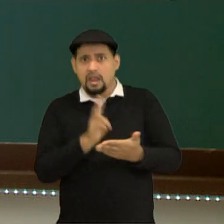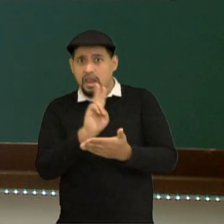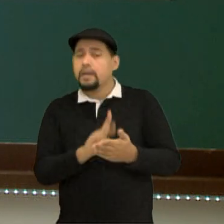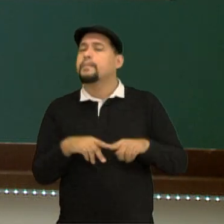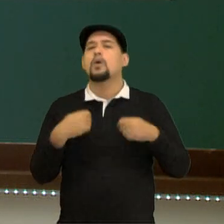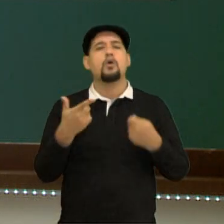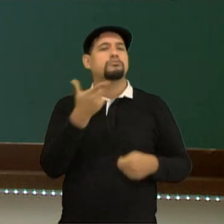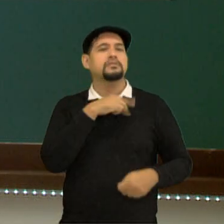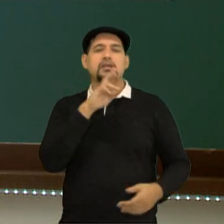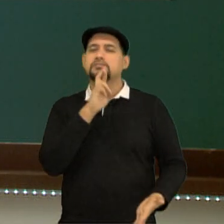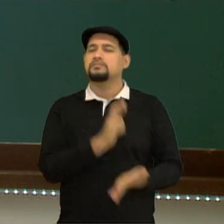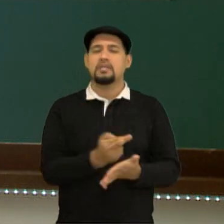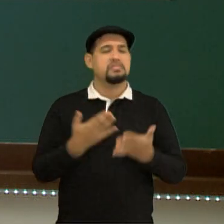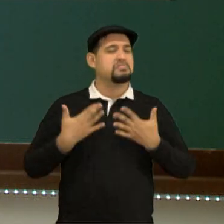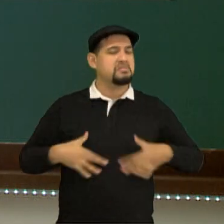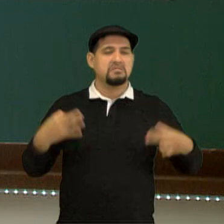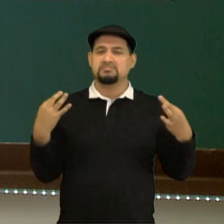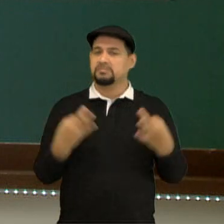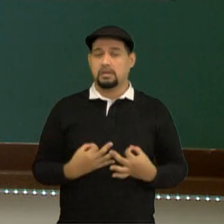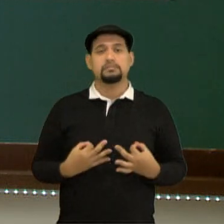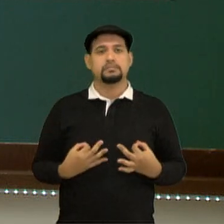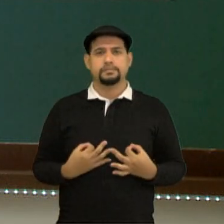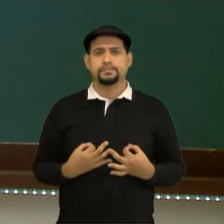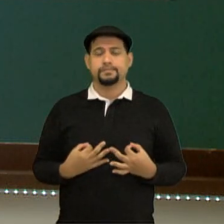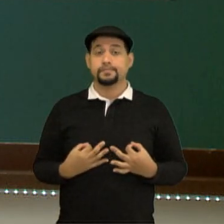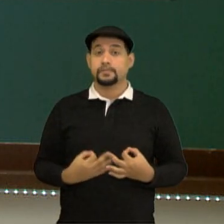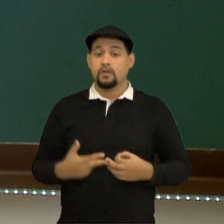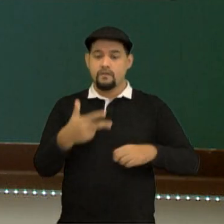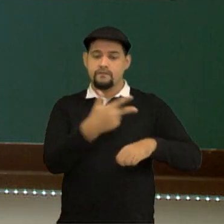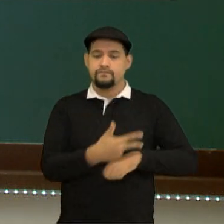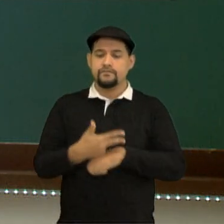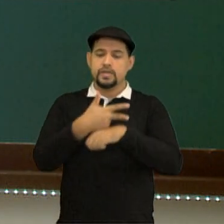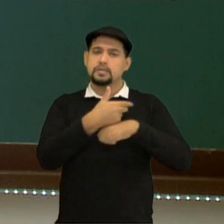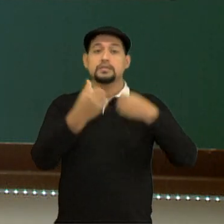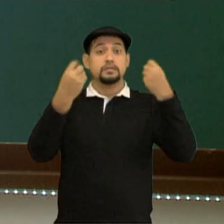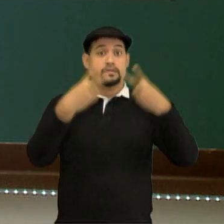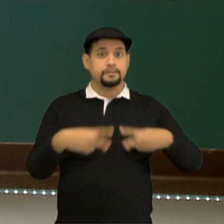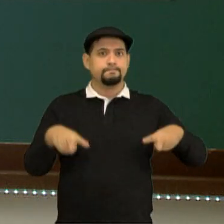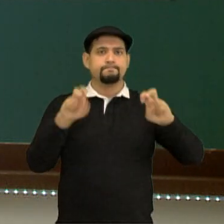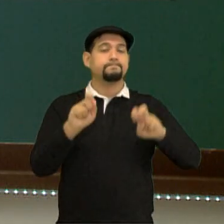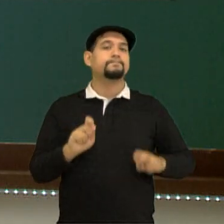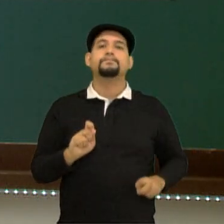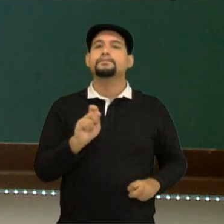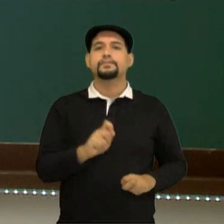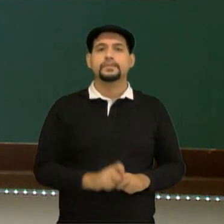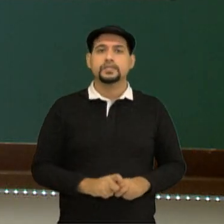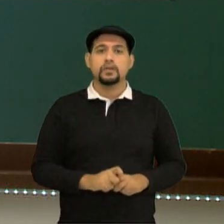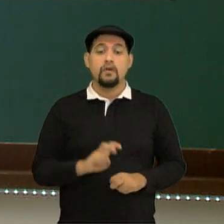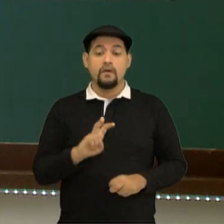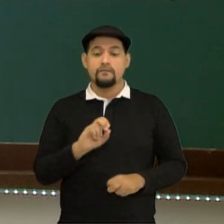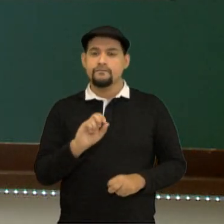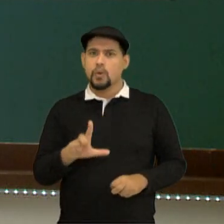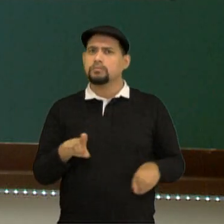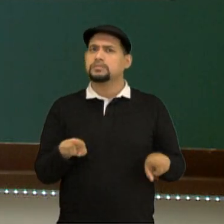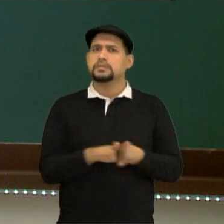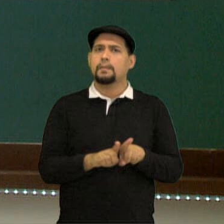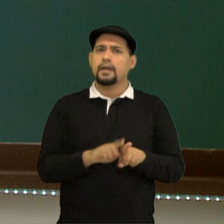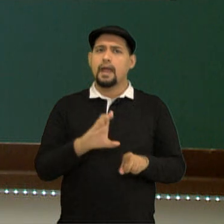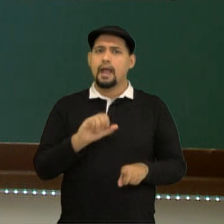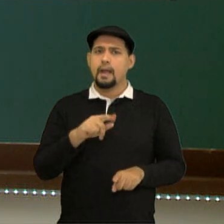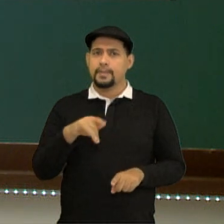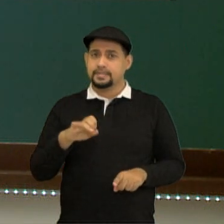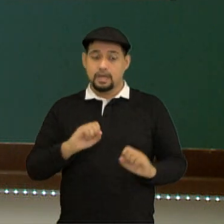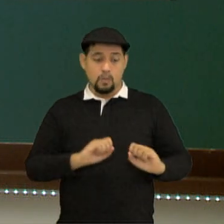conseguir resolver tranquilamente, gente. Então, nesse vídeo, a gente conversou exatamente sobre volume e capacidade